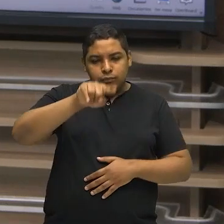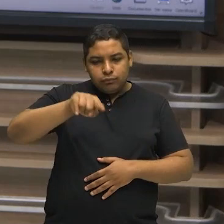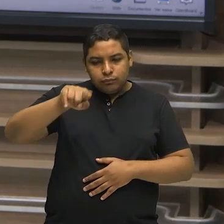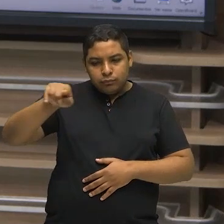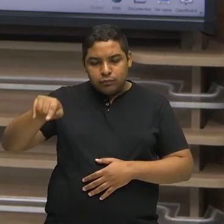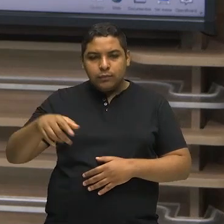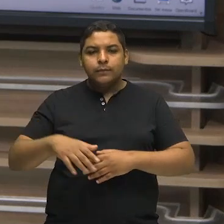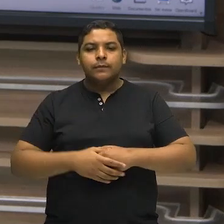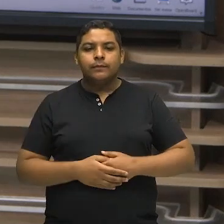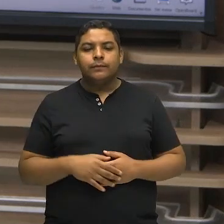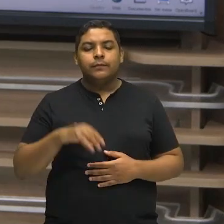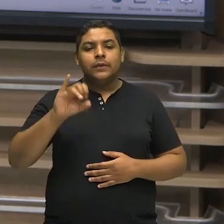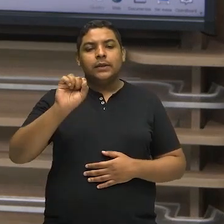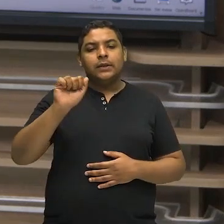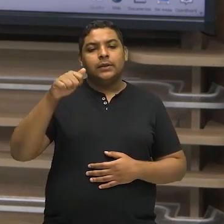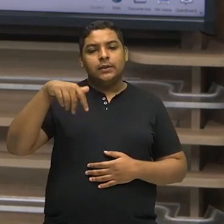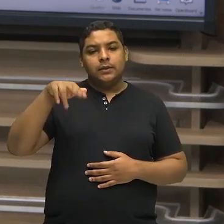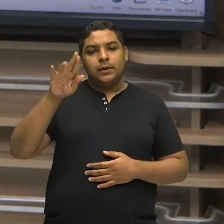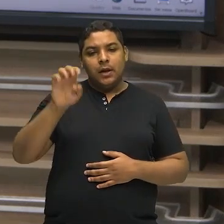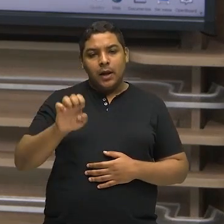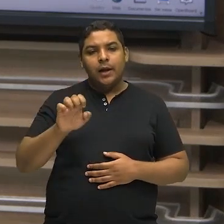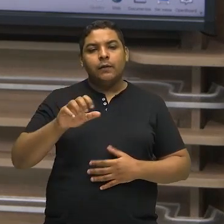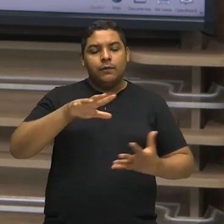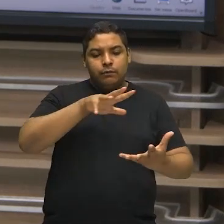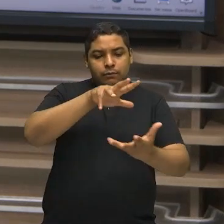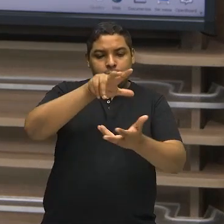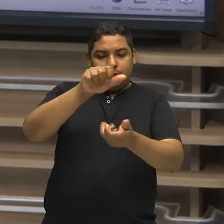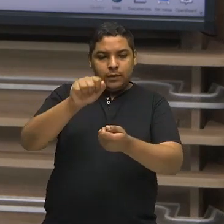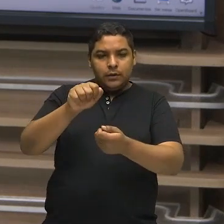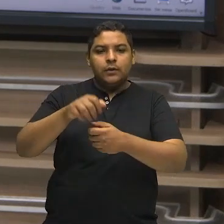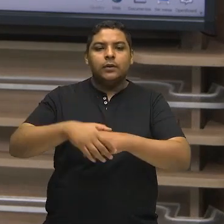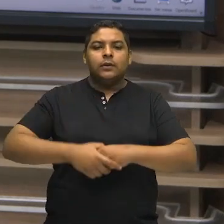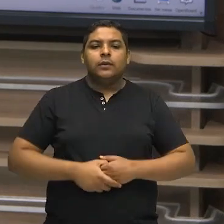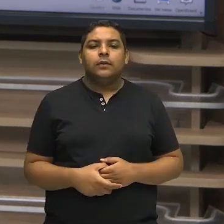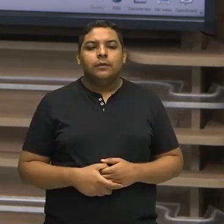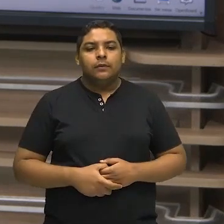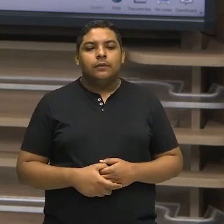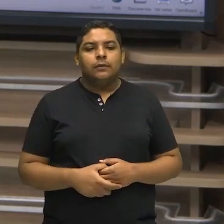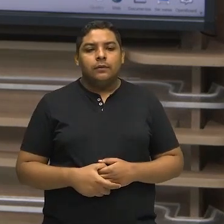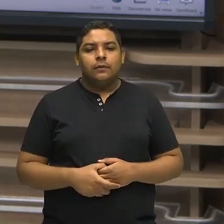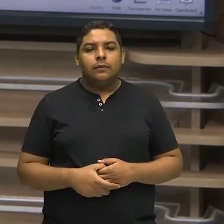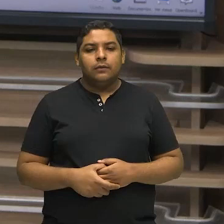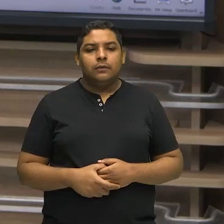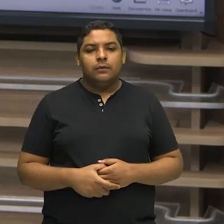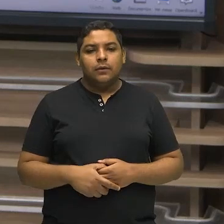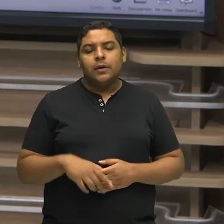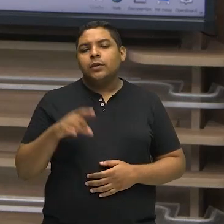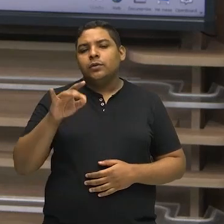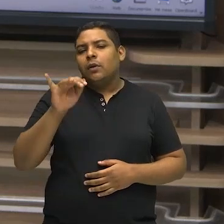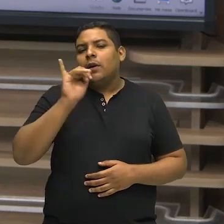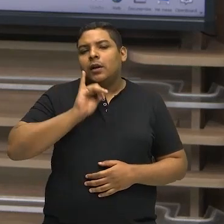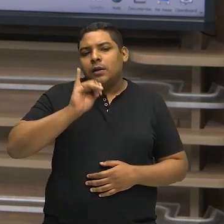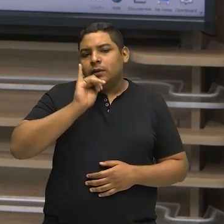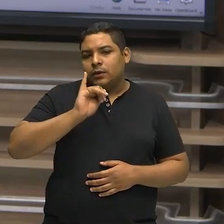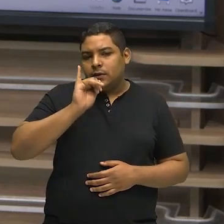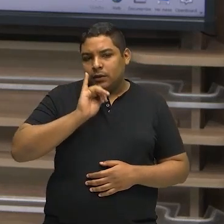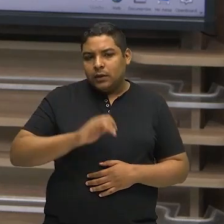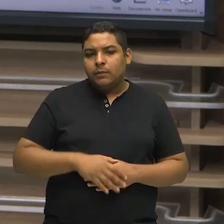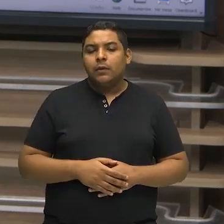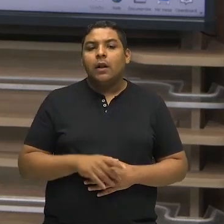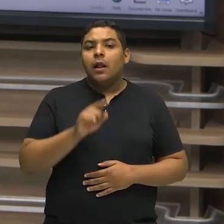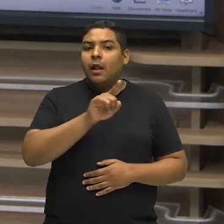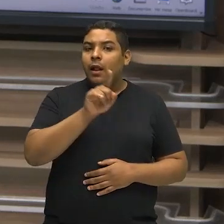Isaac ali fez um planeta Terra. Eu espero que só sejam os exemplos aqui do desenho digital e depois